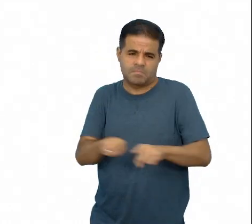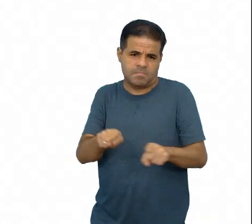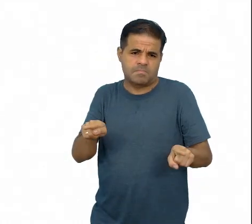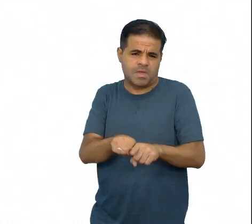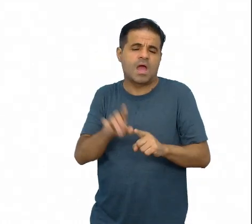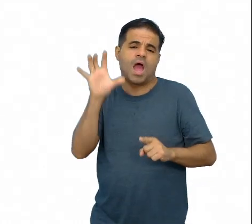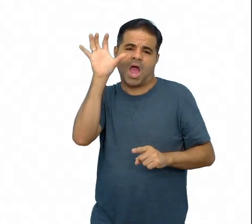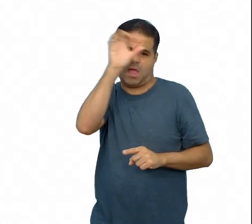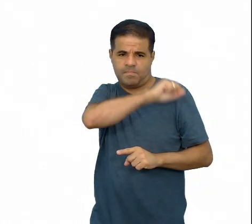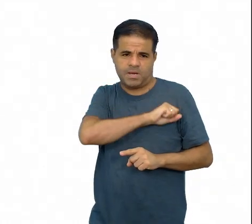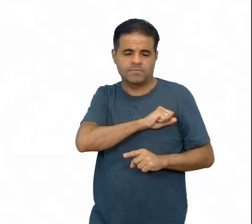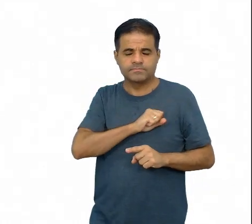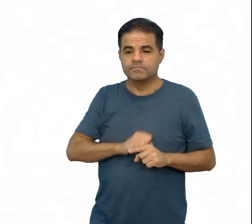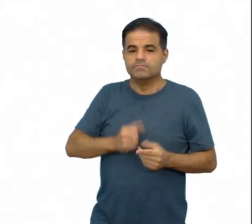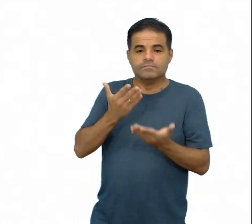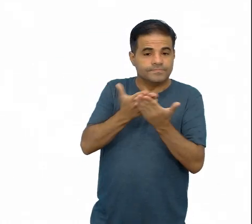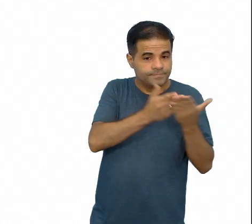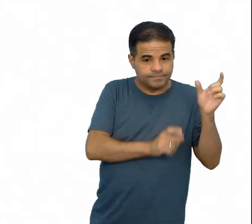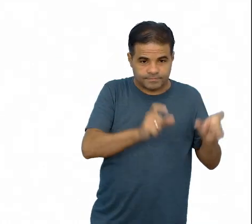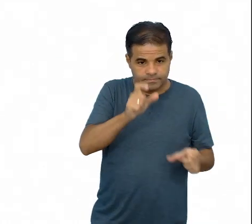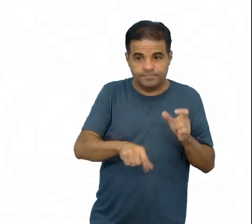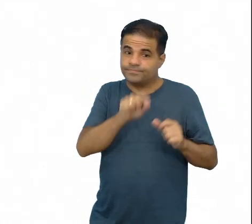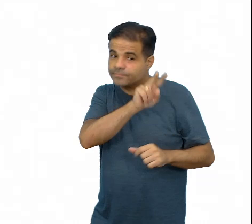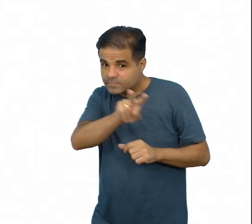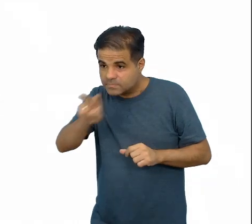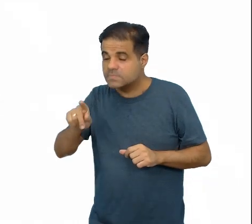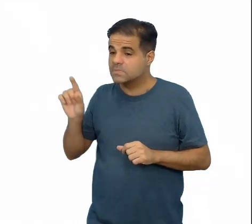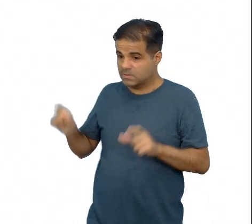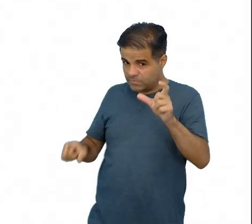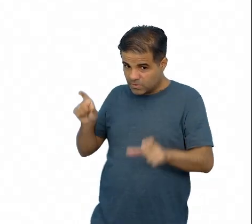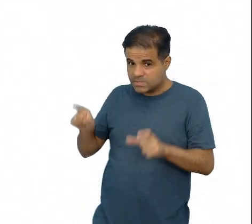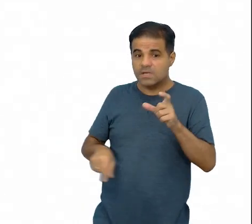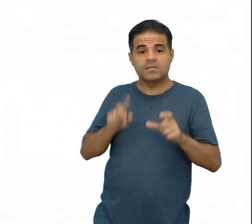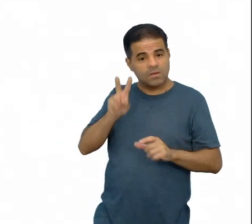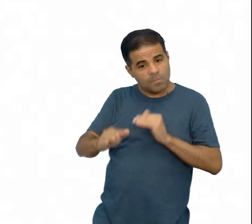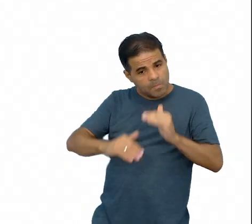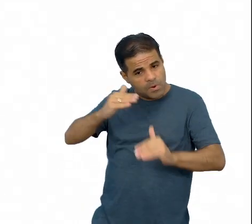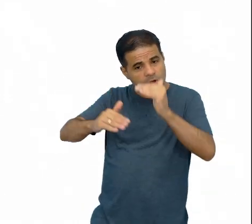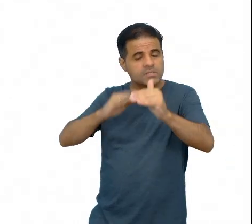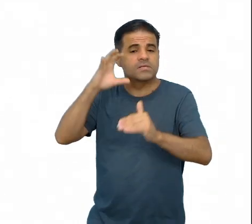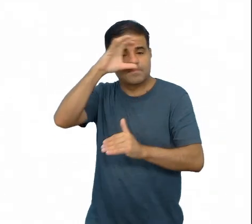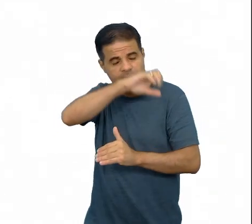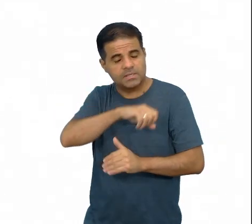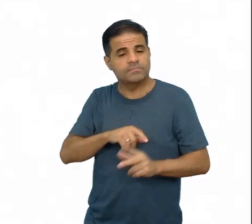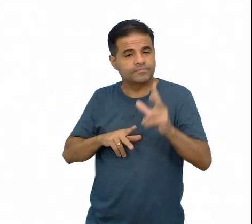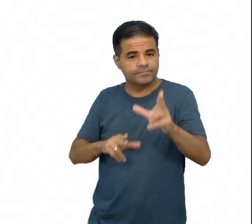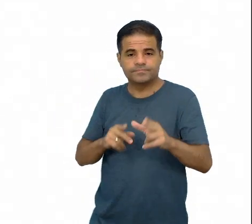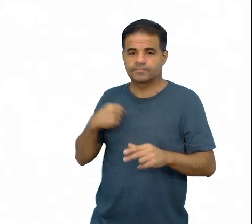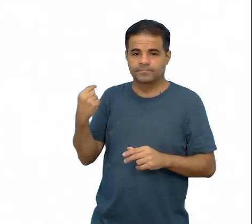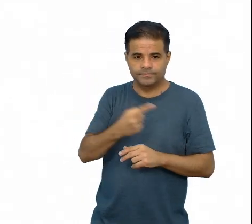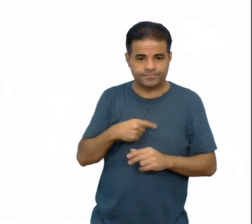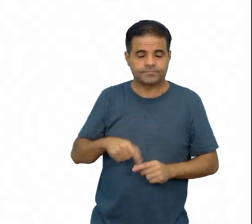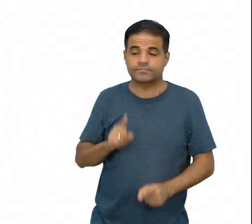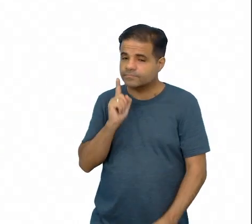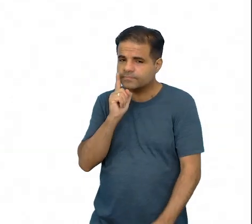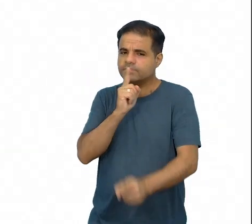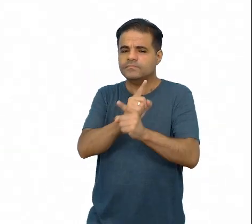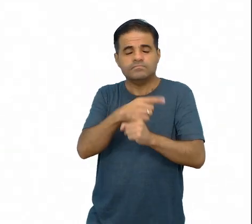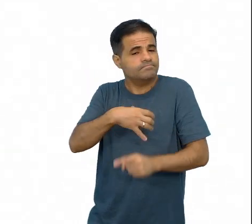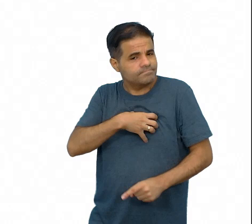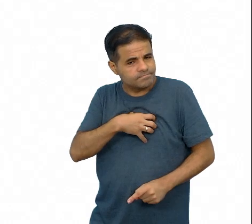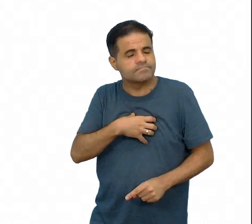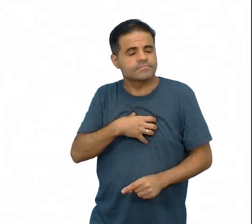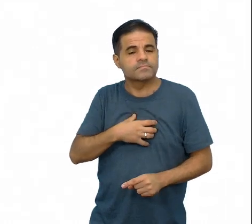aprender também, para os estudantes verem que vocês também estão no processo de aprender, assim como eles, e assim eles se identificam